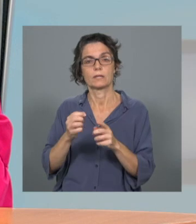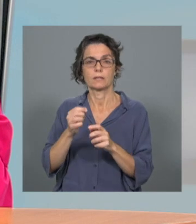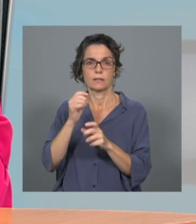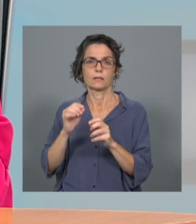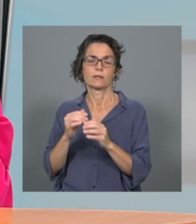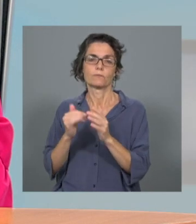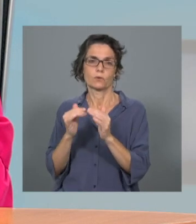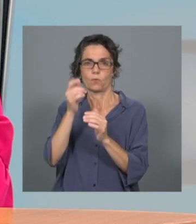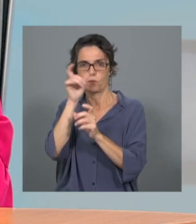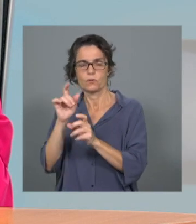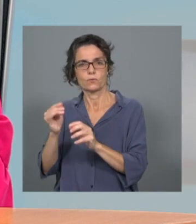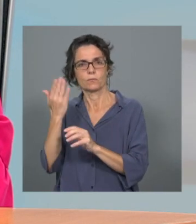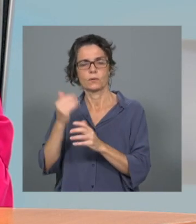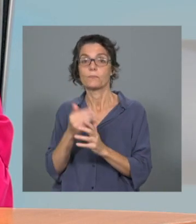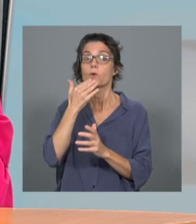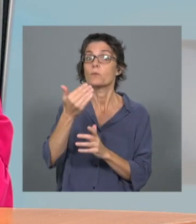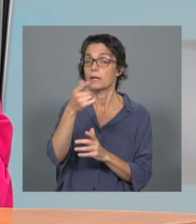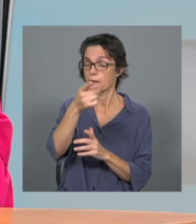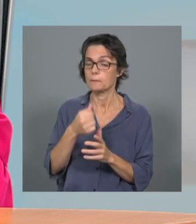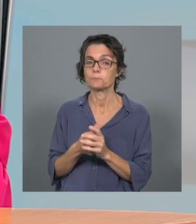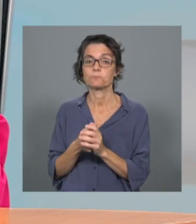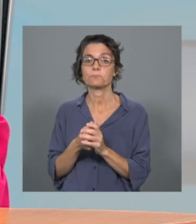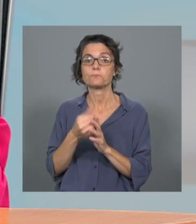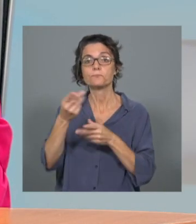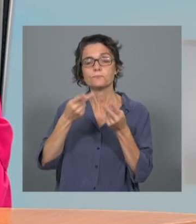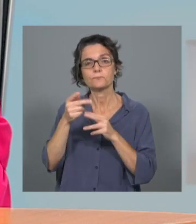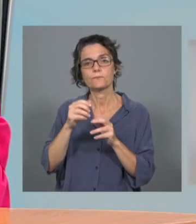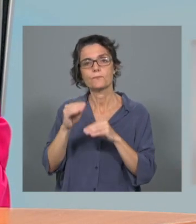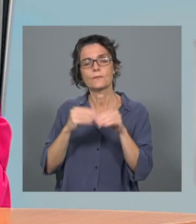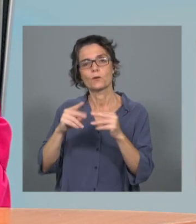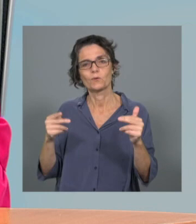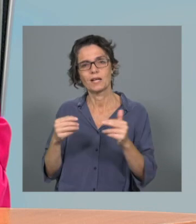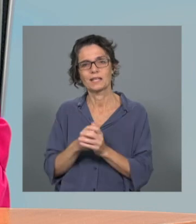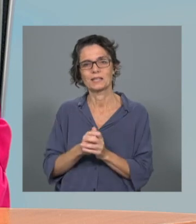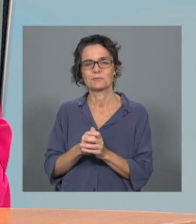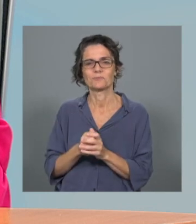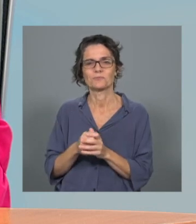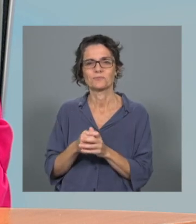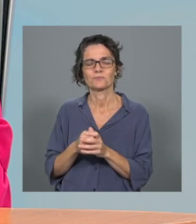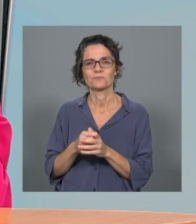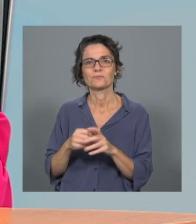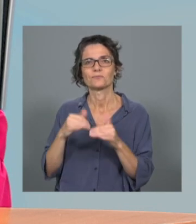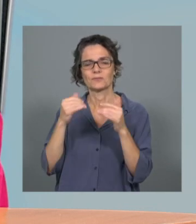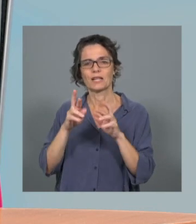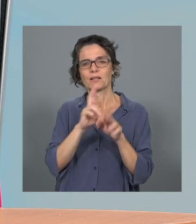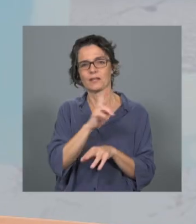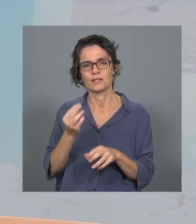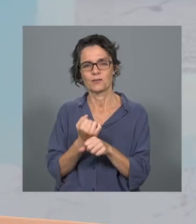Eclésia a esta análise a partir das eleições autárquicas. Muito obrigado e felicidades para o trabalho na Renascença.